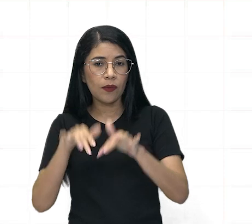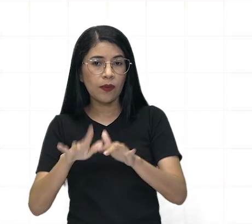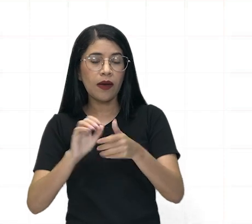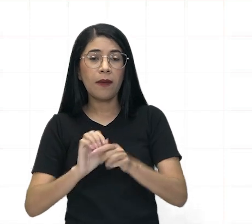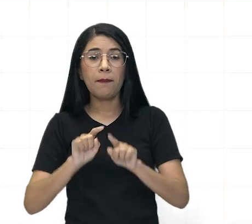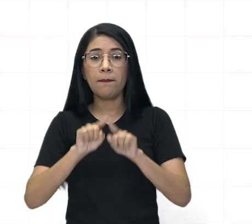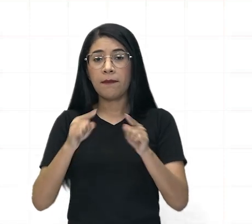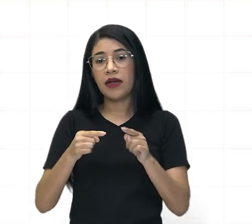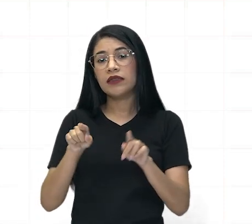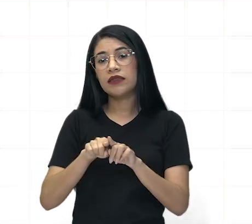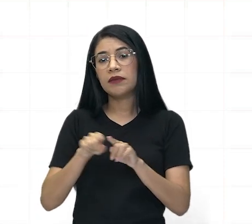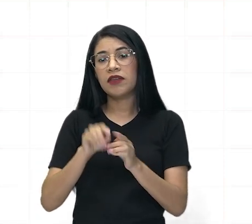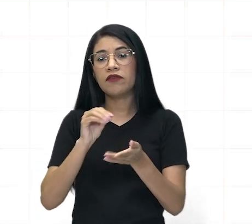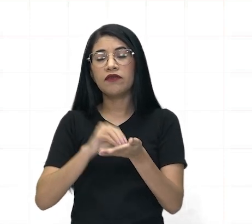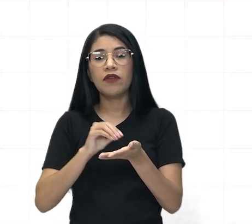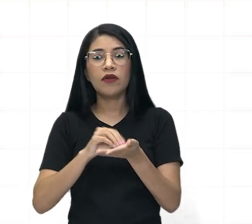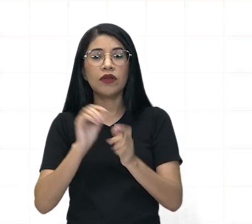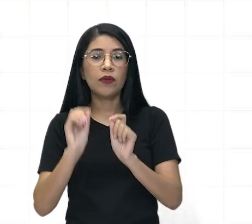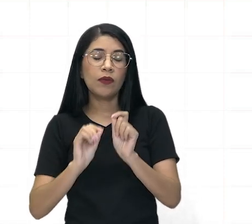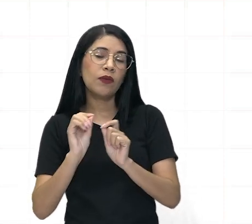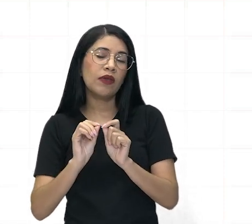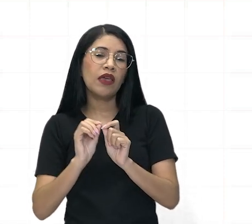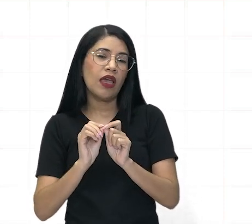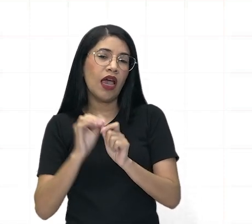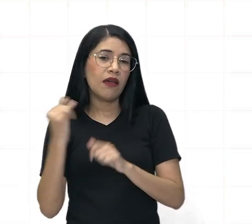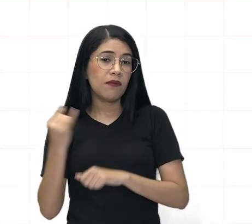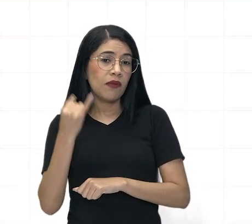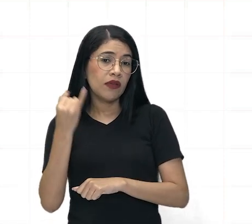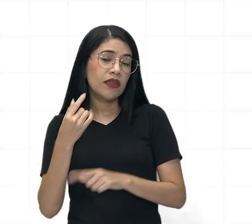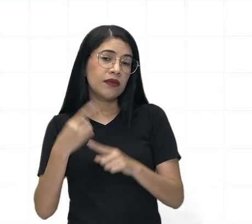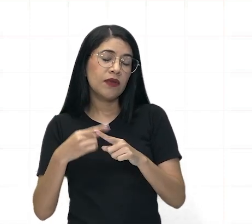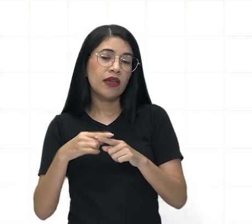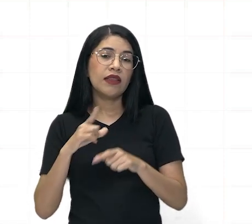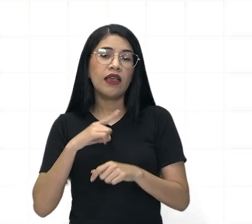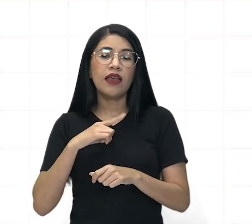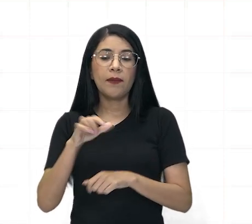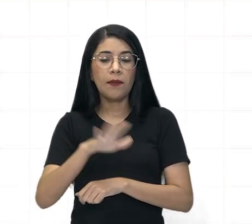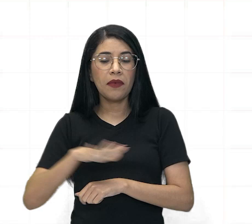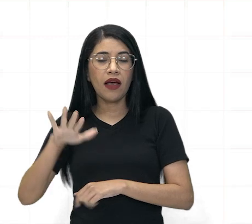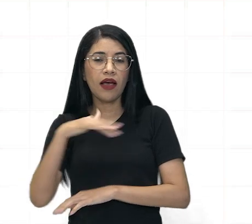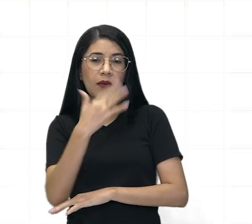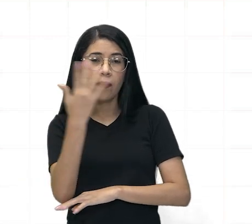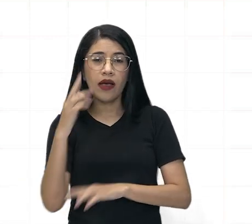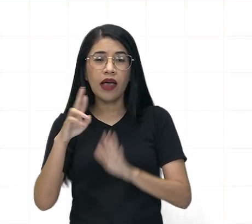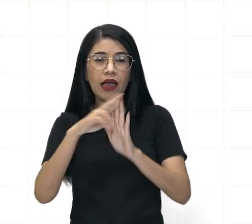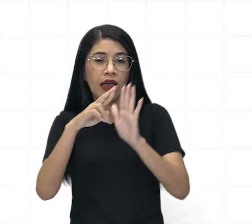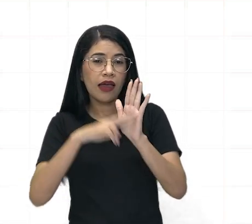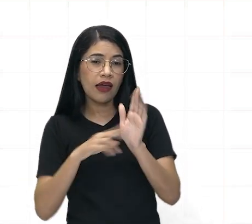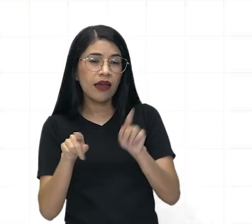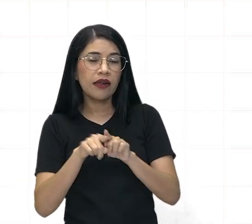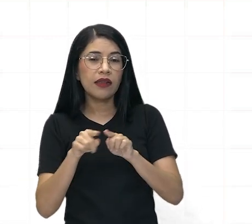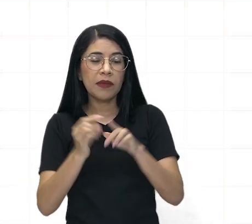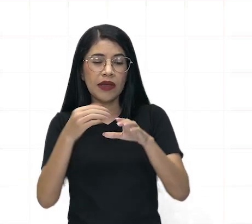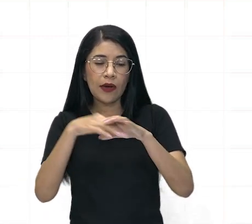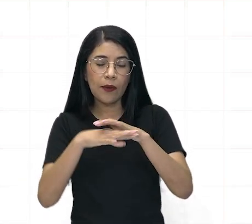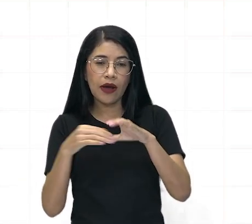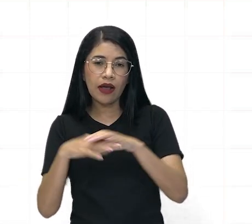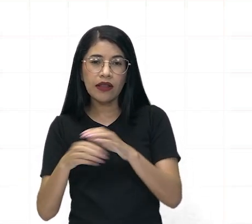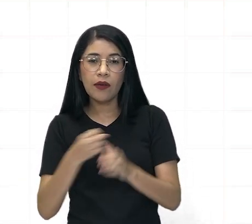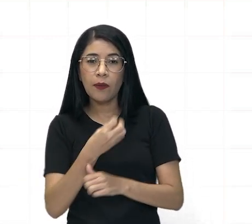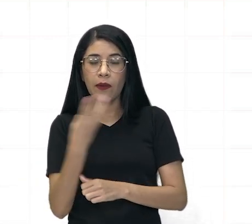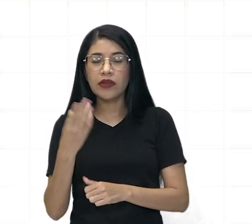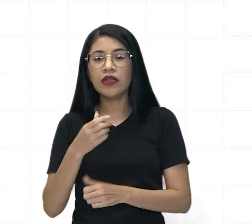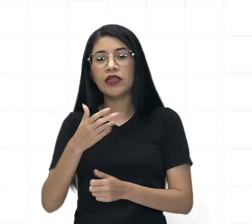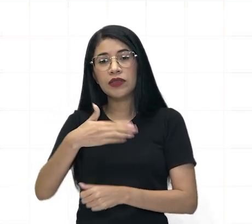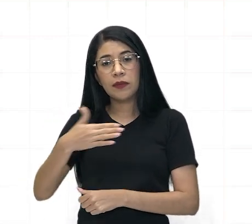perdido parte também de sua relevância, devido a regulamentações ambientais e redução de estoques pesqueiros, não é isso?